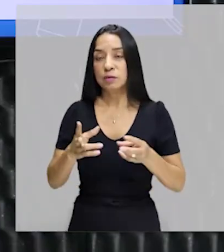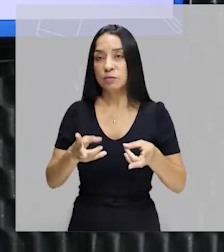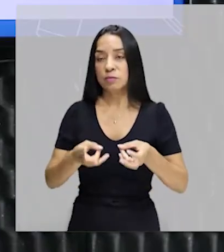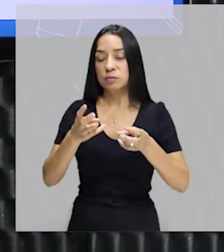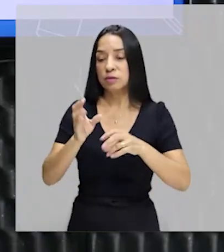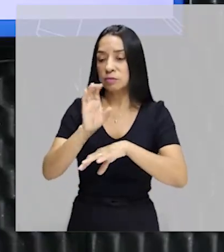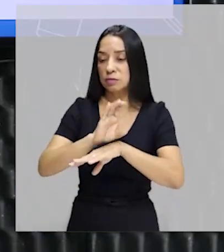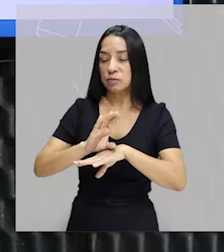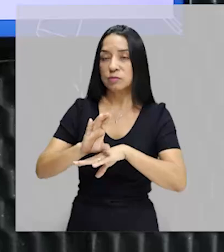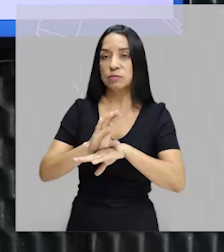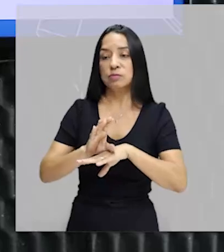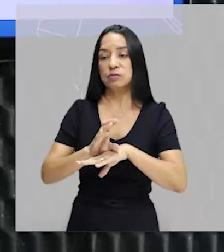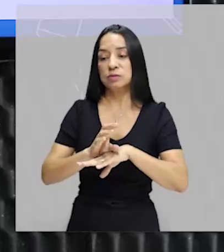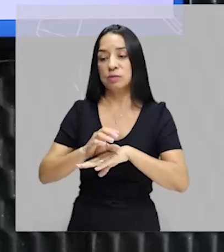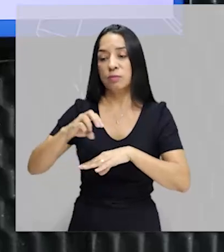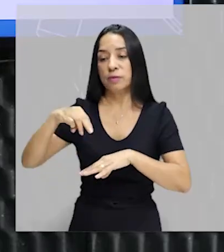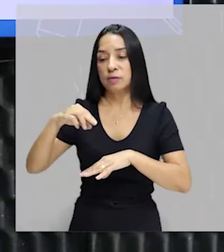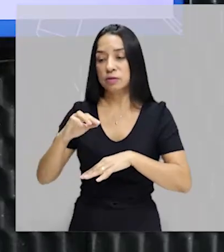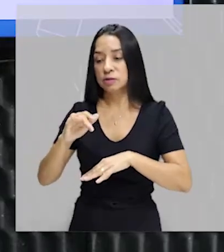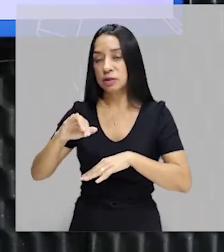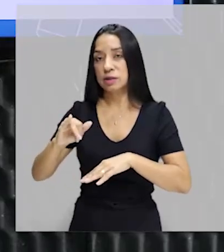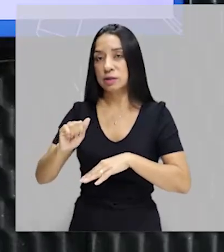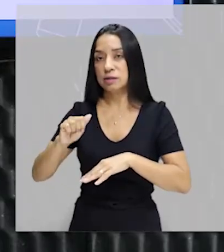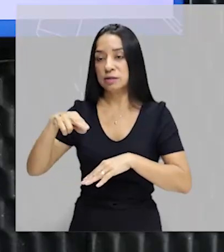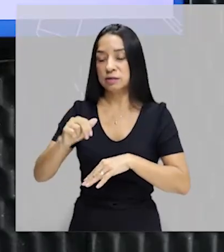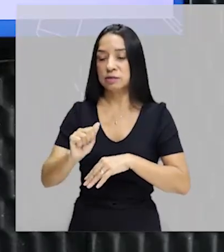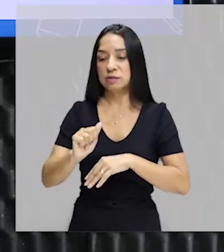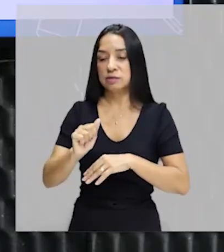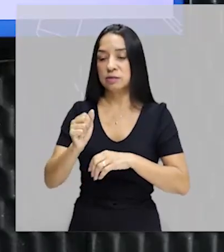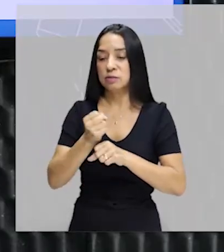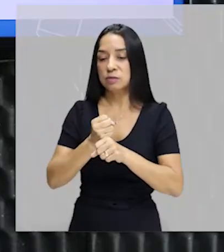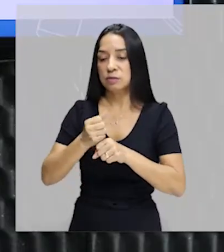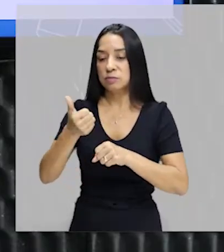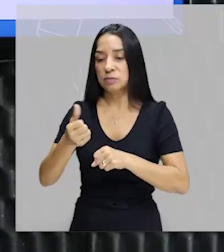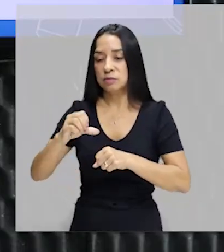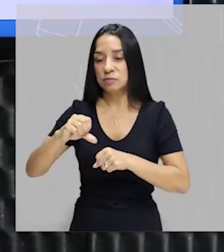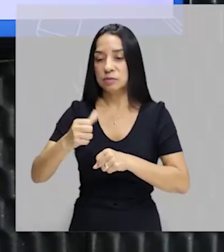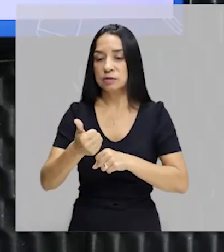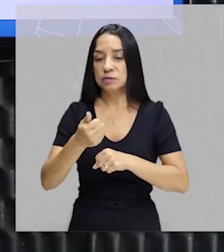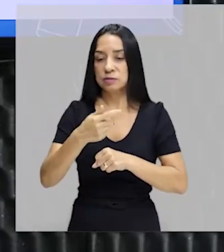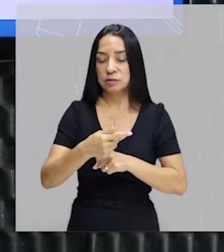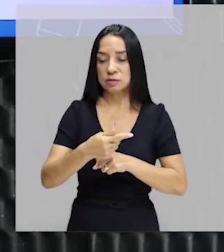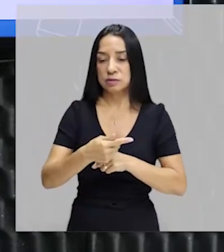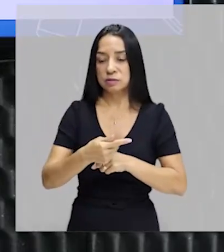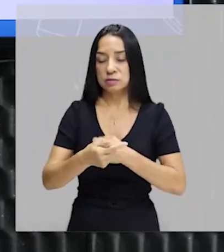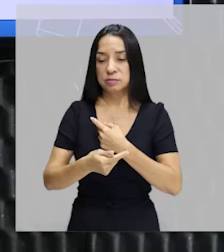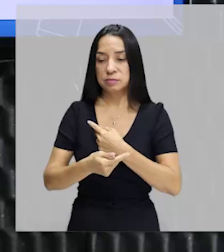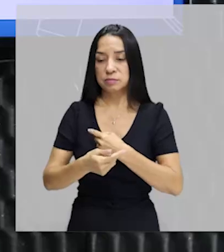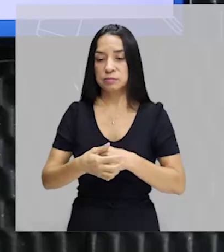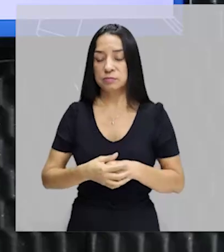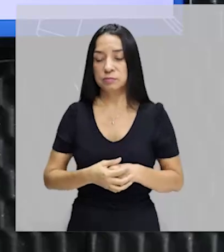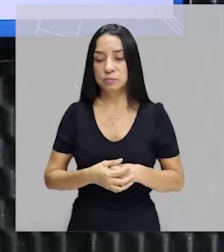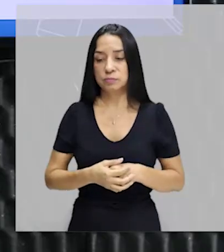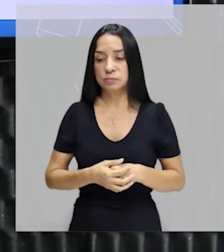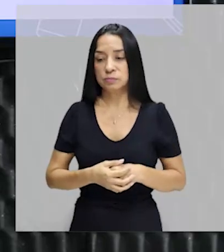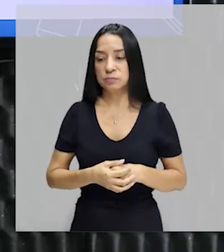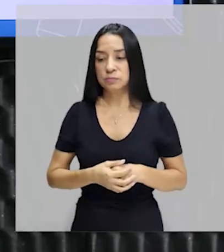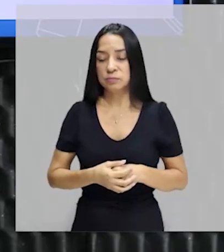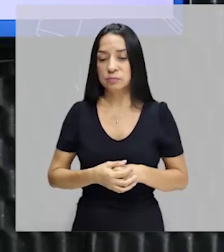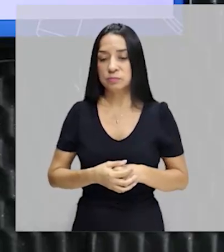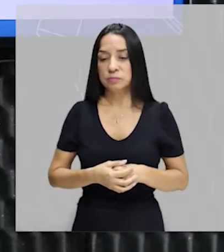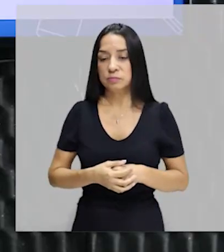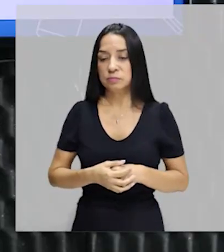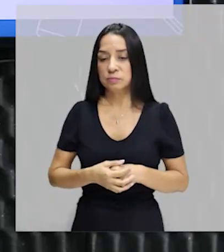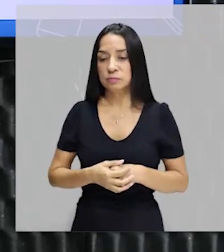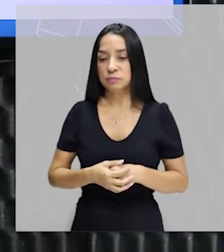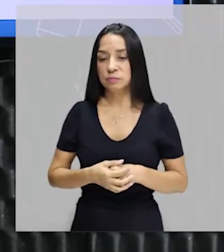mexicana de 1917, que na verdade foi um desdobramento da Revolução Mexicana, de 1910, 1911, que